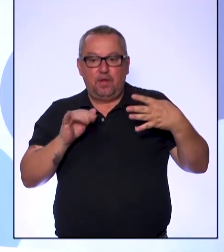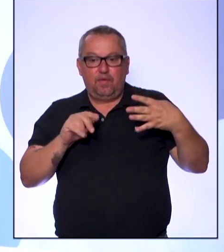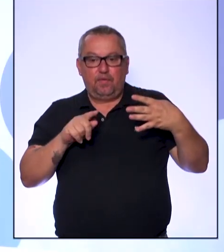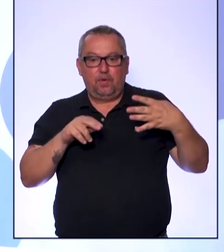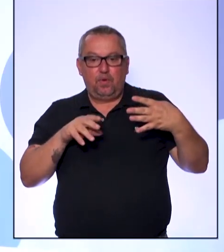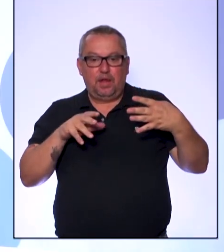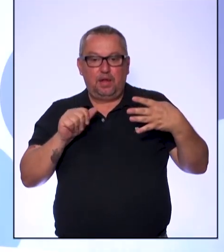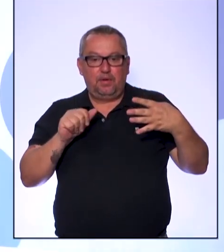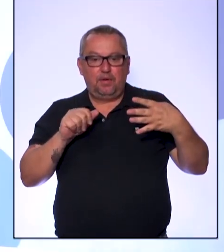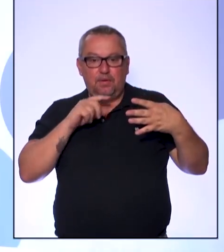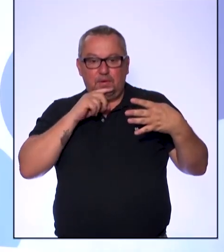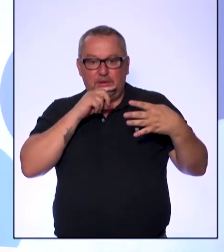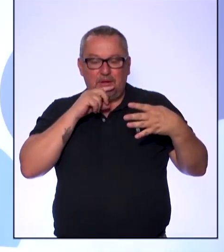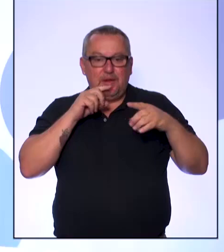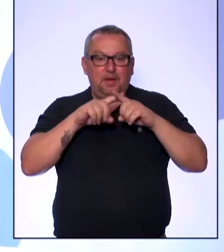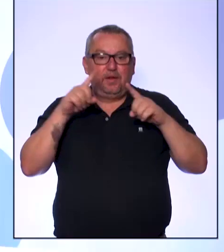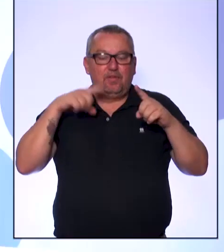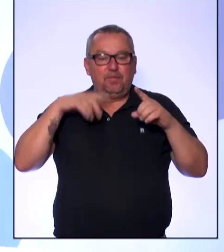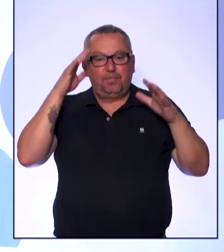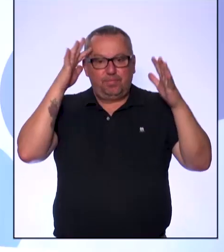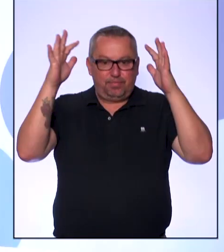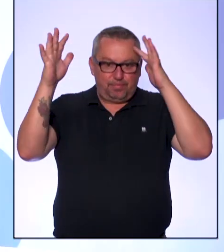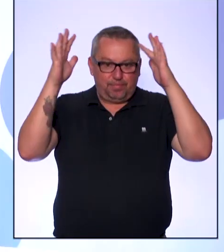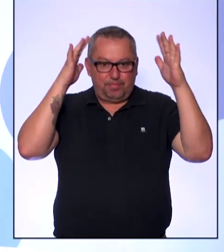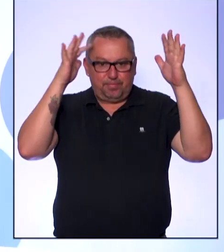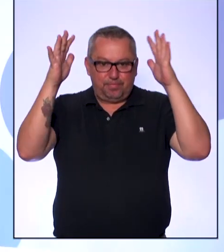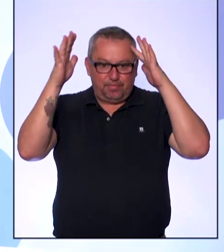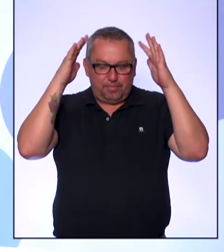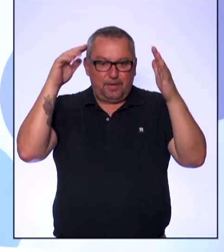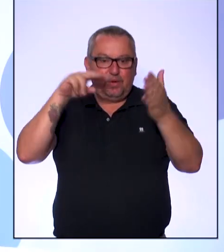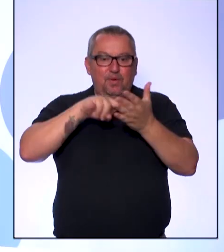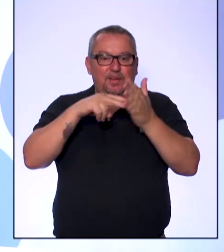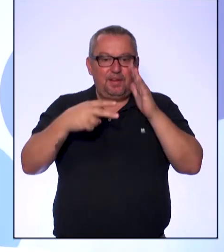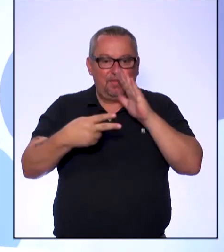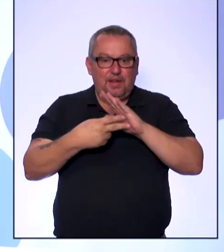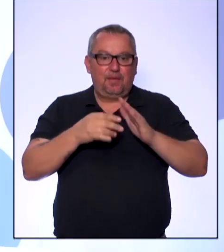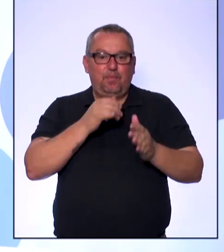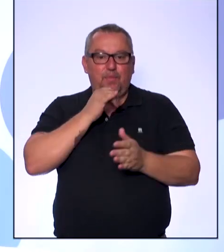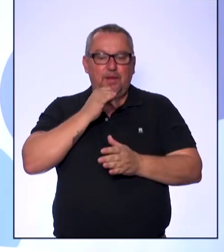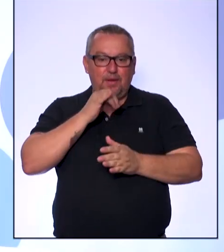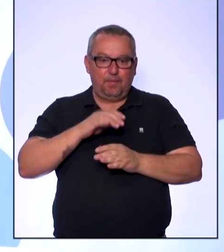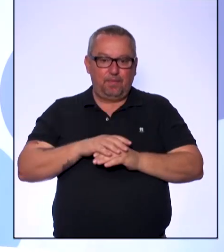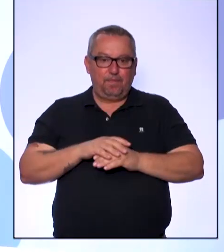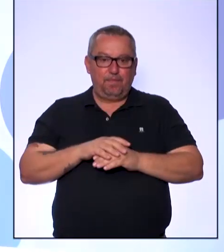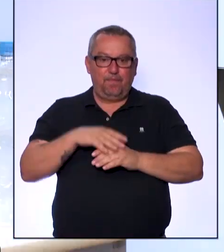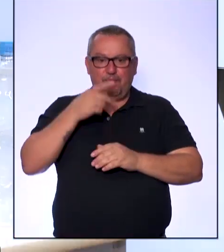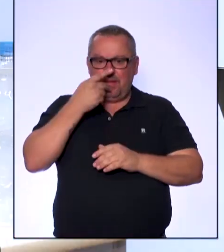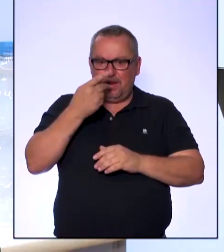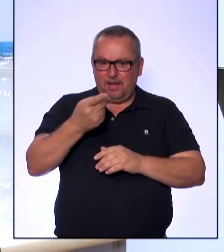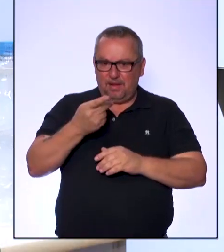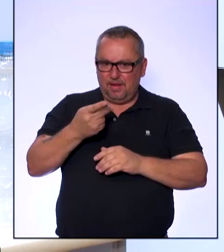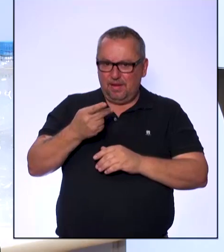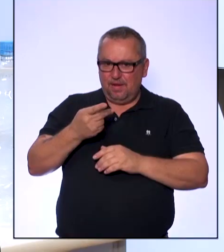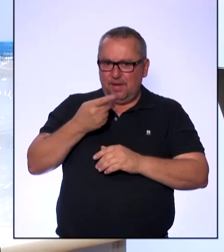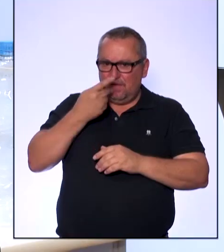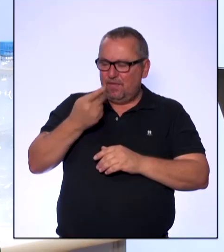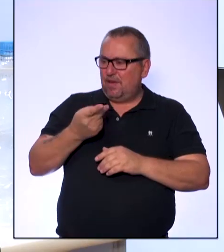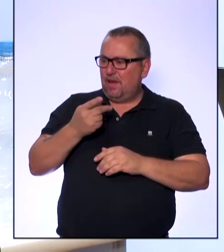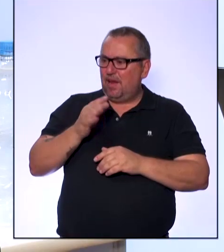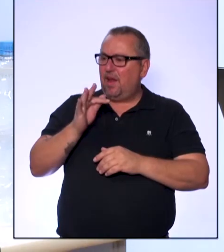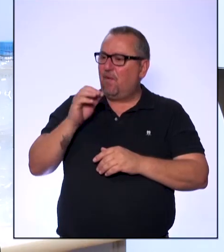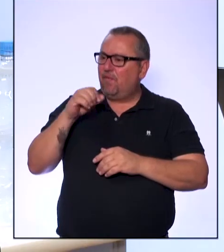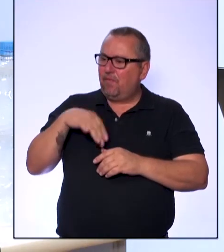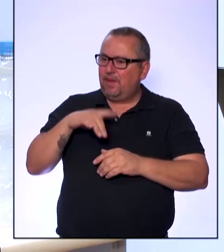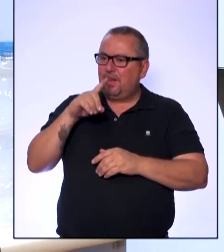sentido de abstração, o sentido do significado. Sim, por exemplo, eu posso chegar para você e falar assim: "Ai, Mauro, isso é o fim